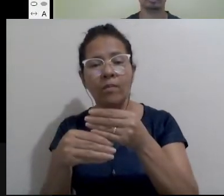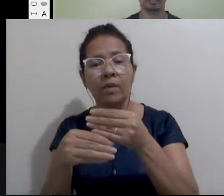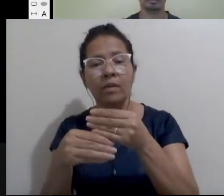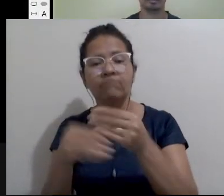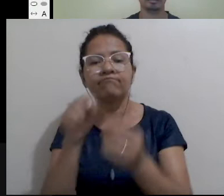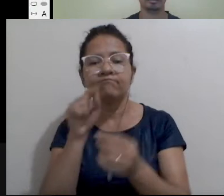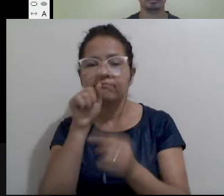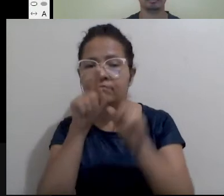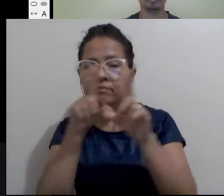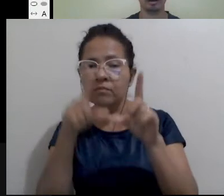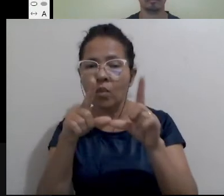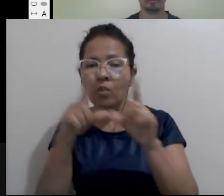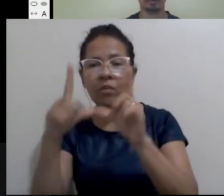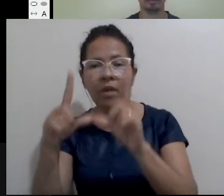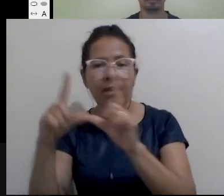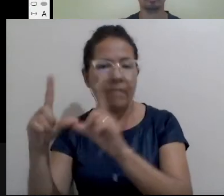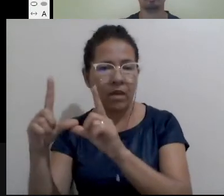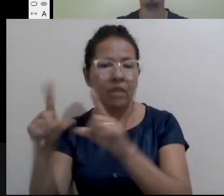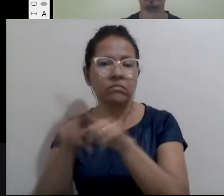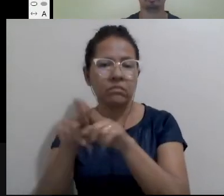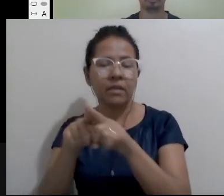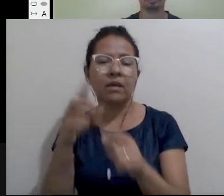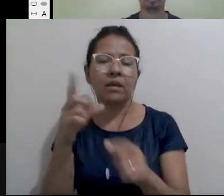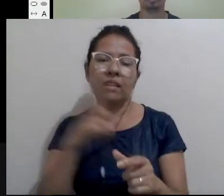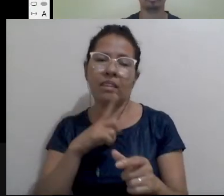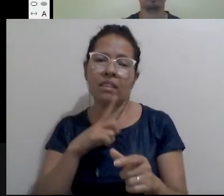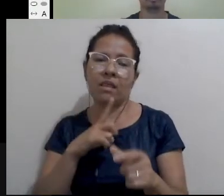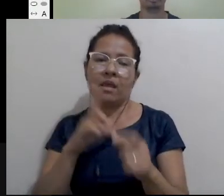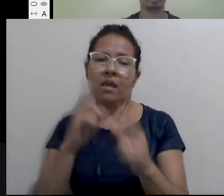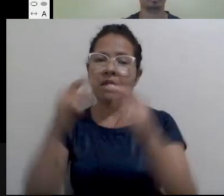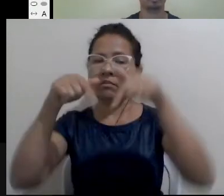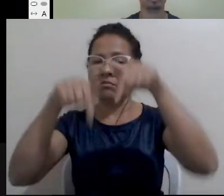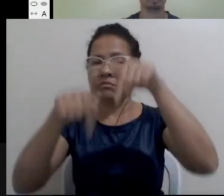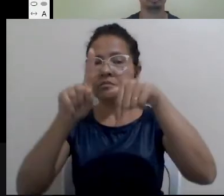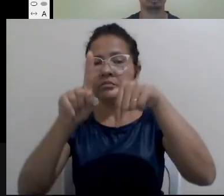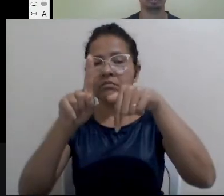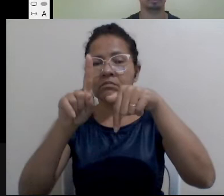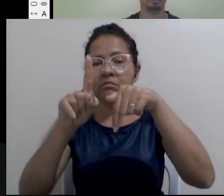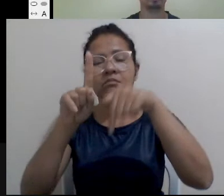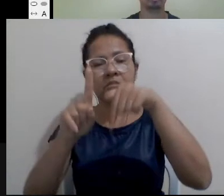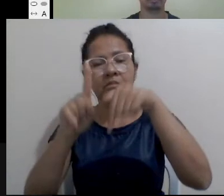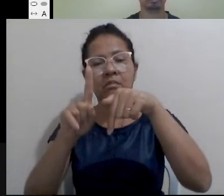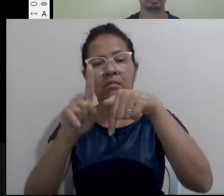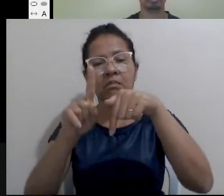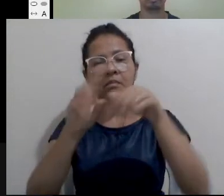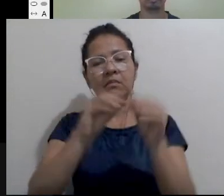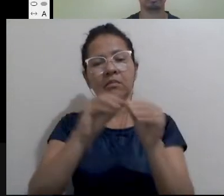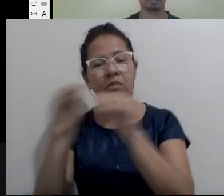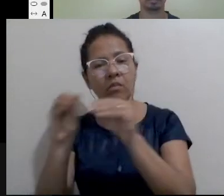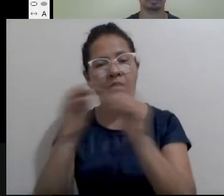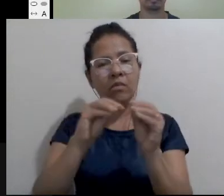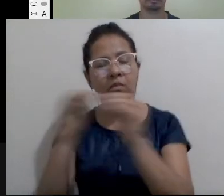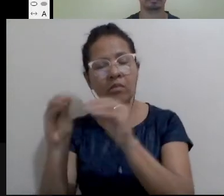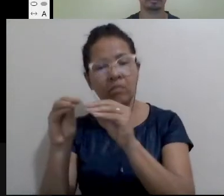desses orbitais aí, né? Então, uma amônia ocupa com 2 elétrons aqui, o par não ligantes do átomo de nitrogênio, que é o átomo doador, que nós